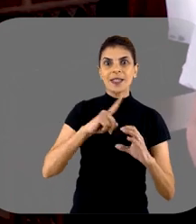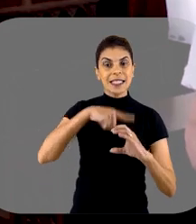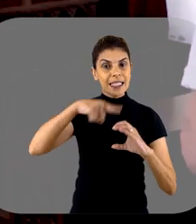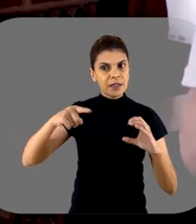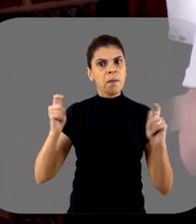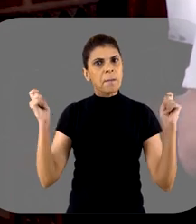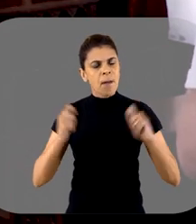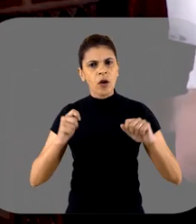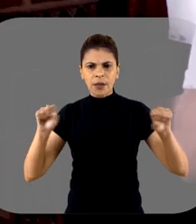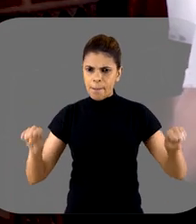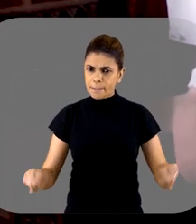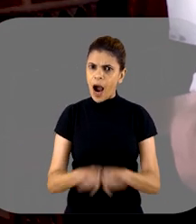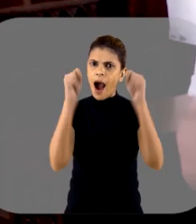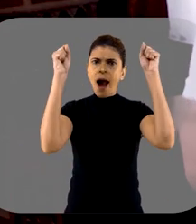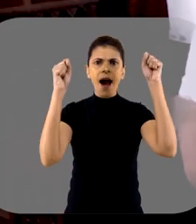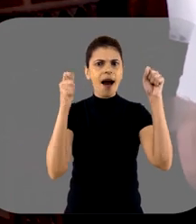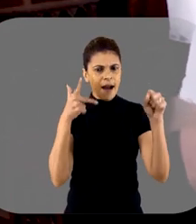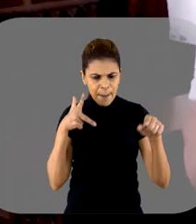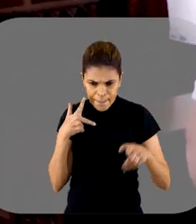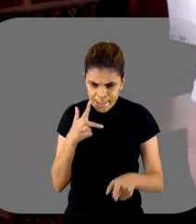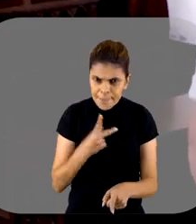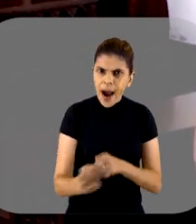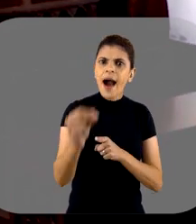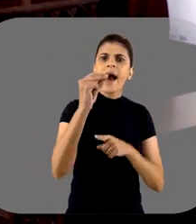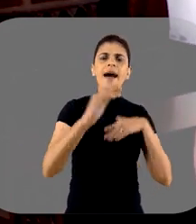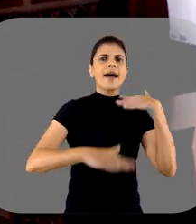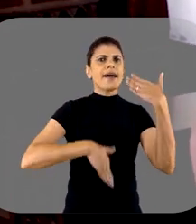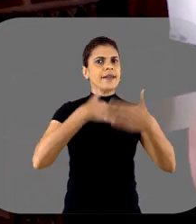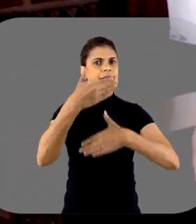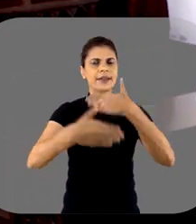possam romper um pouco